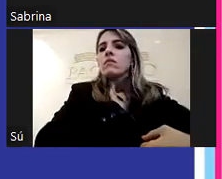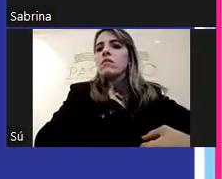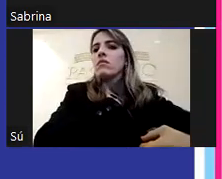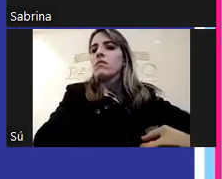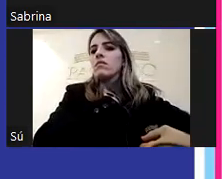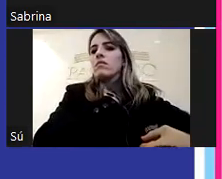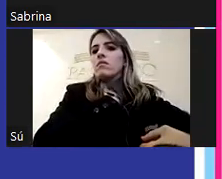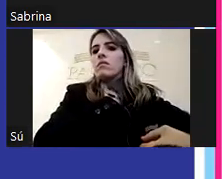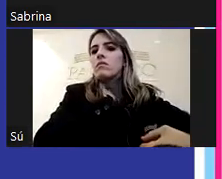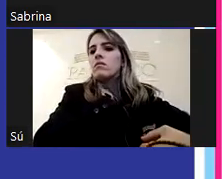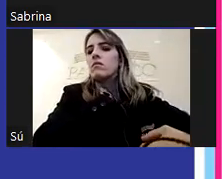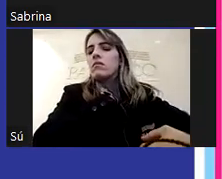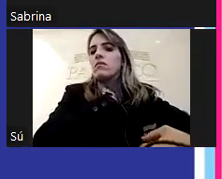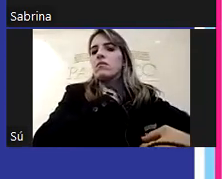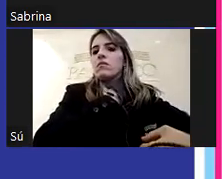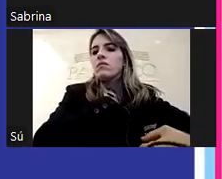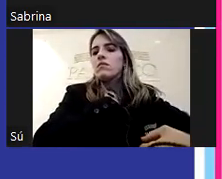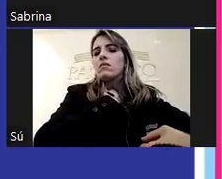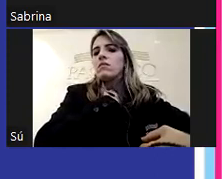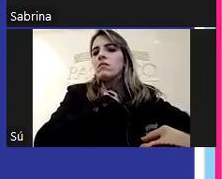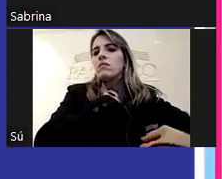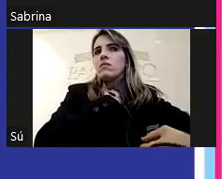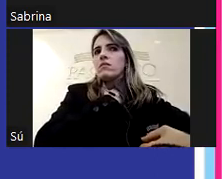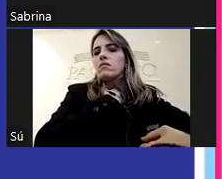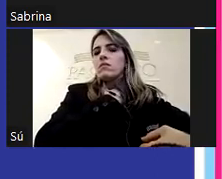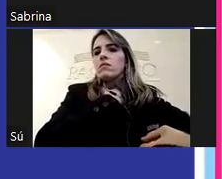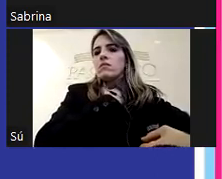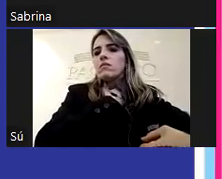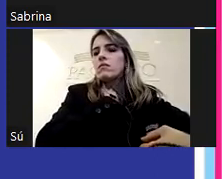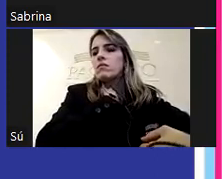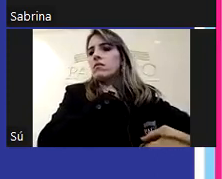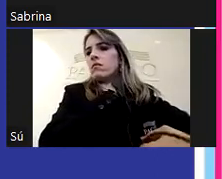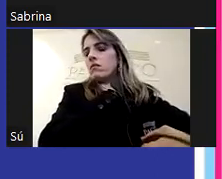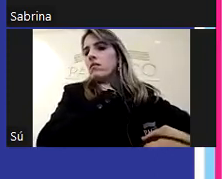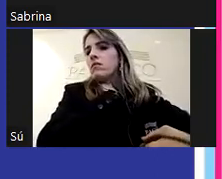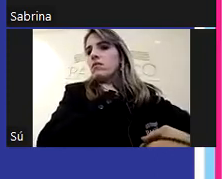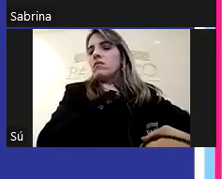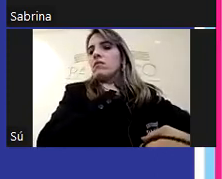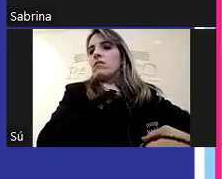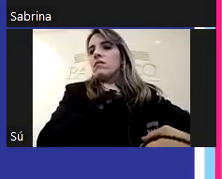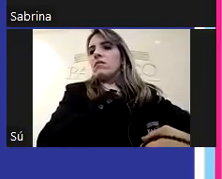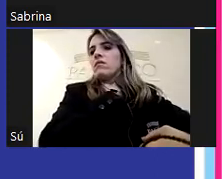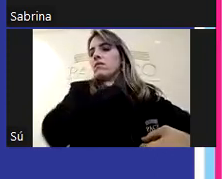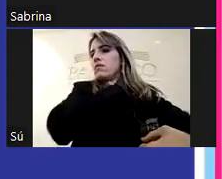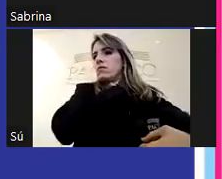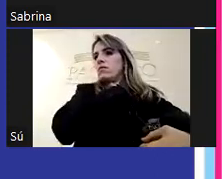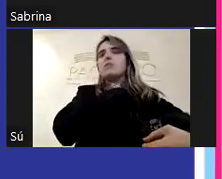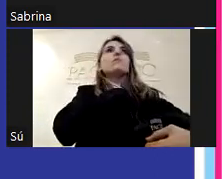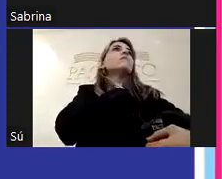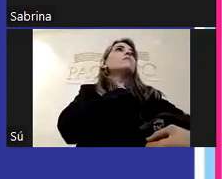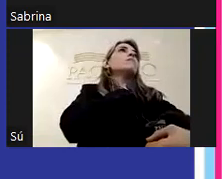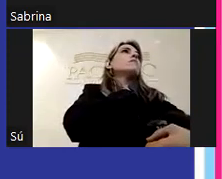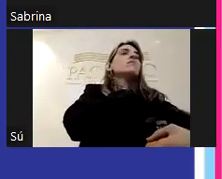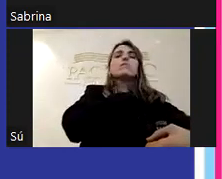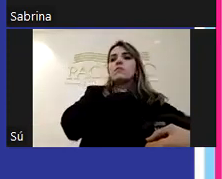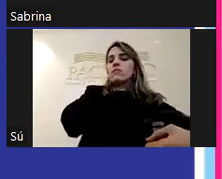do ambiente. Aquela que tem que fazer logo, senão vai chegar alguém. É aquele casal que fica namorando, está lá